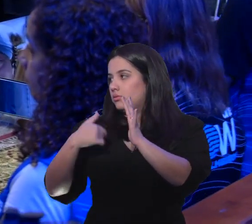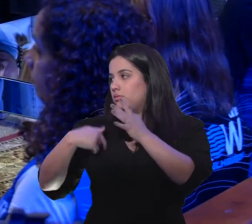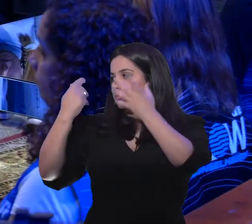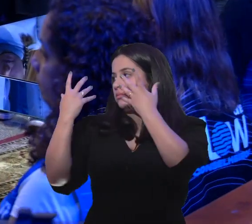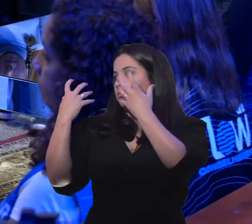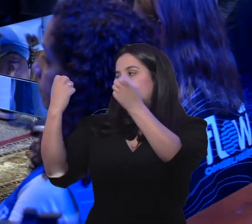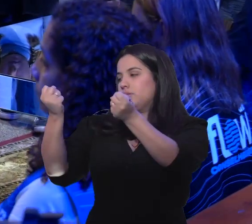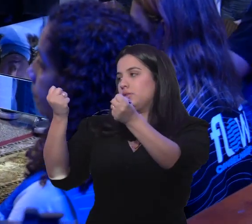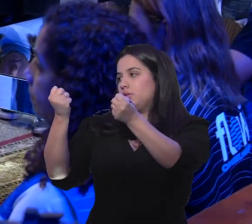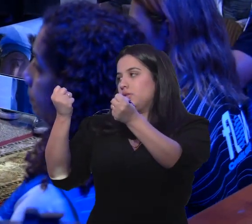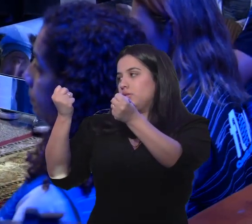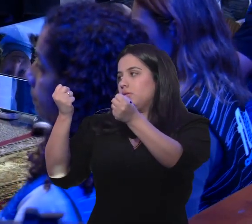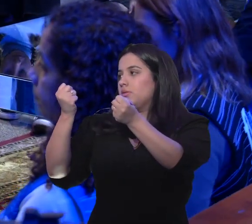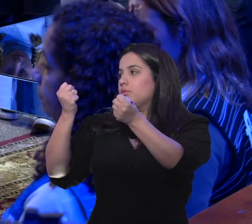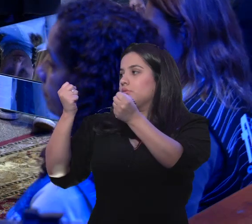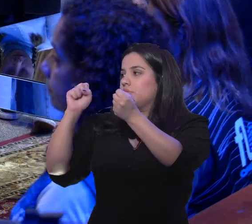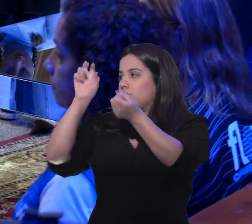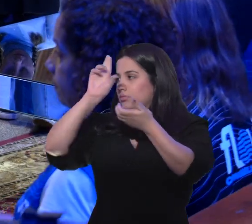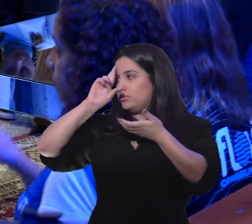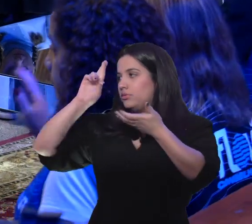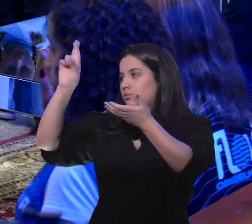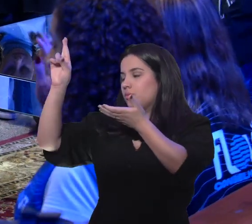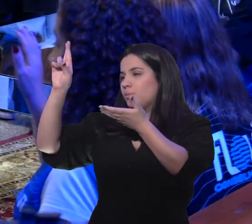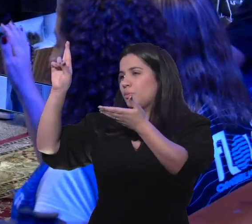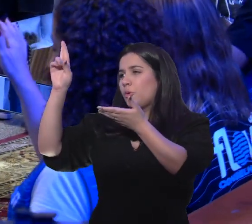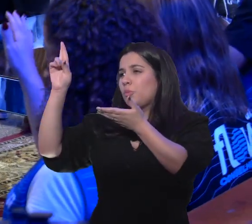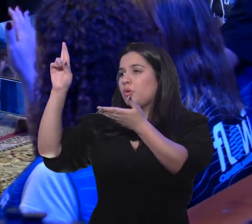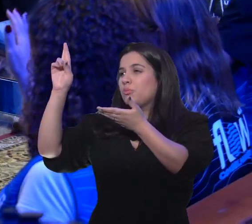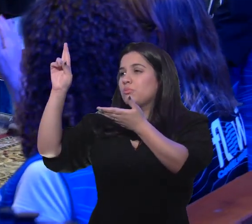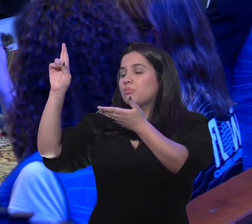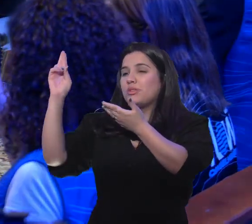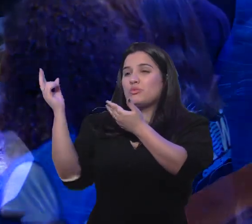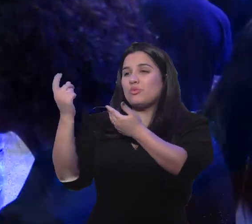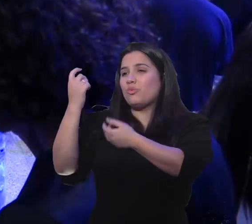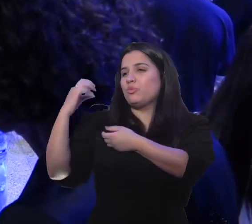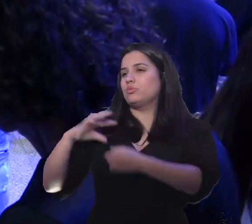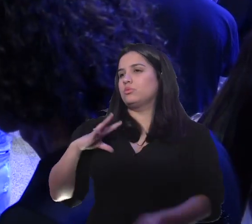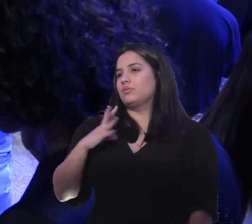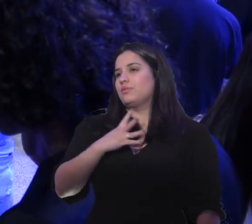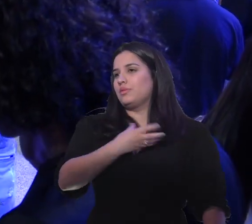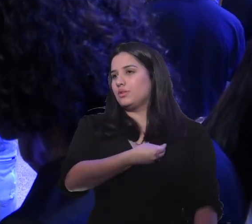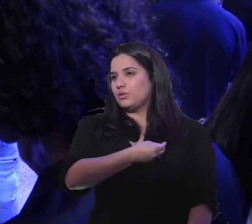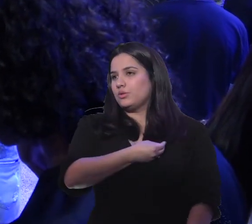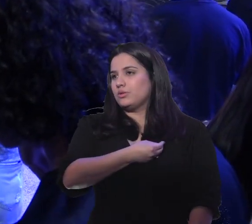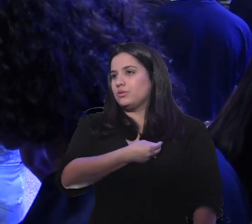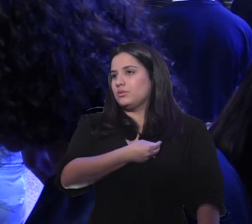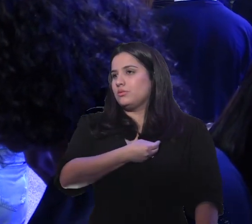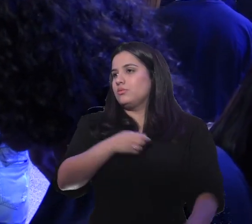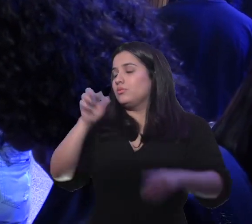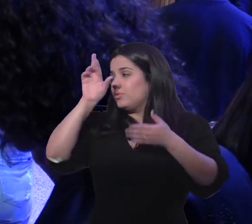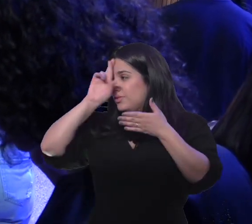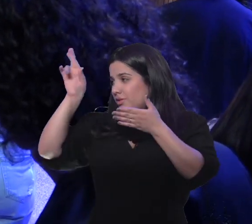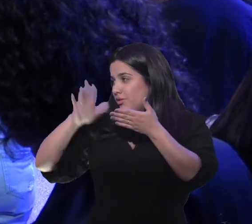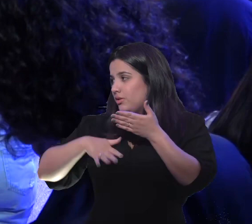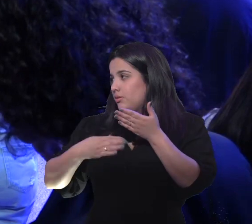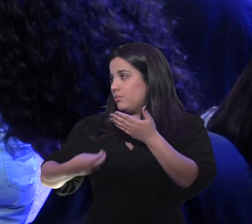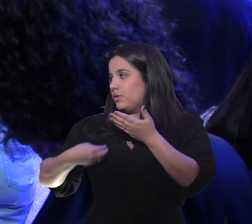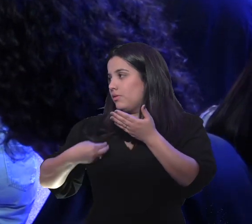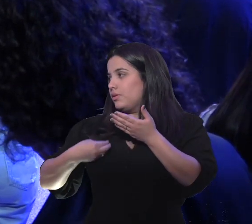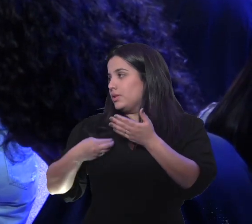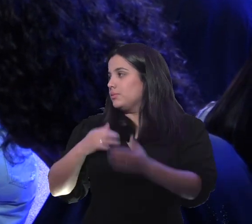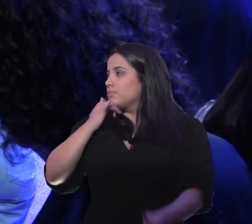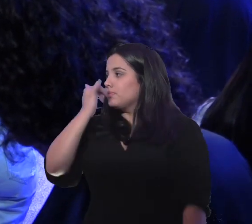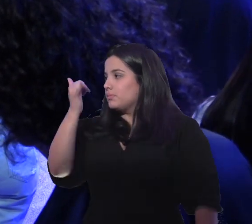aceito o Senhor como meu Salvador e Senhor da minha vida. Perdoa os